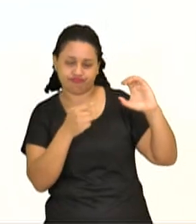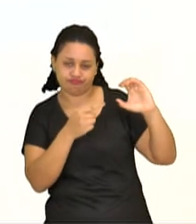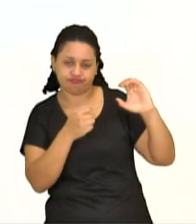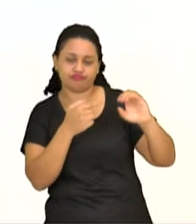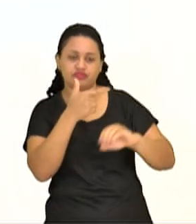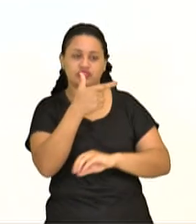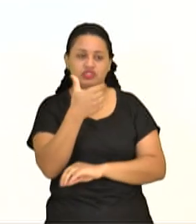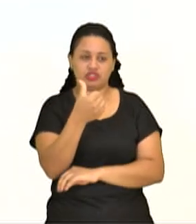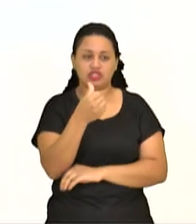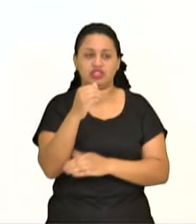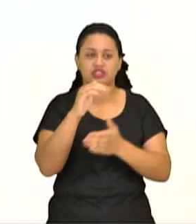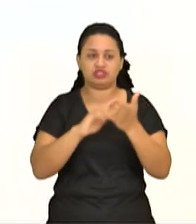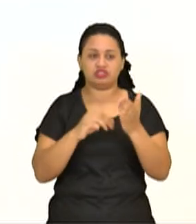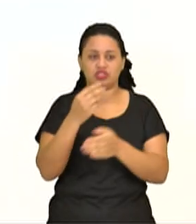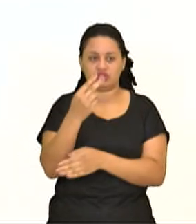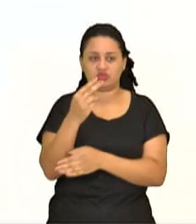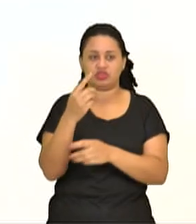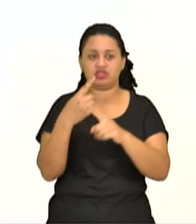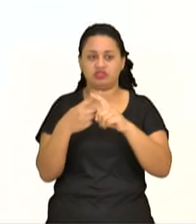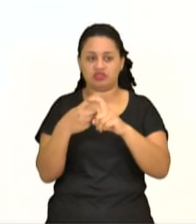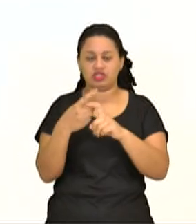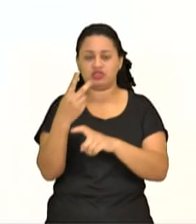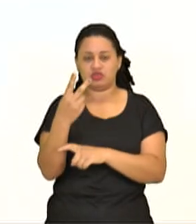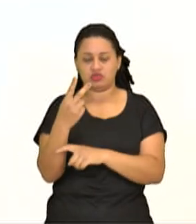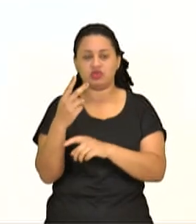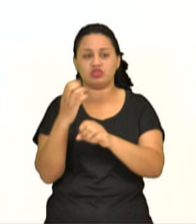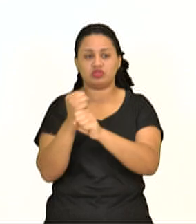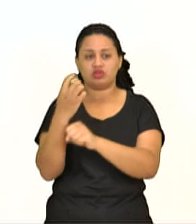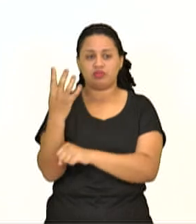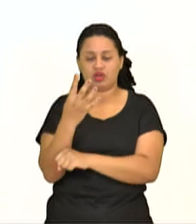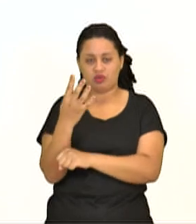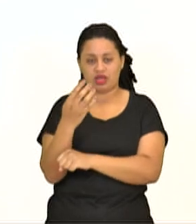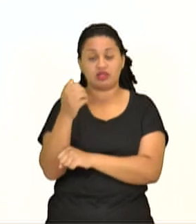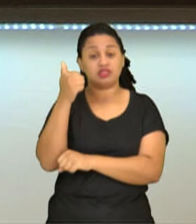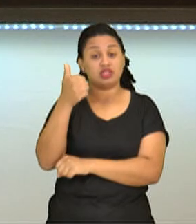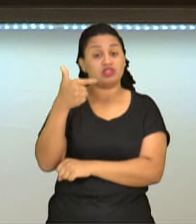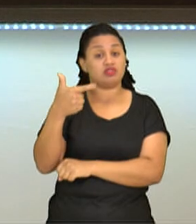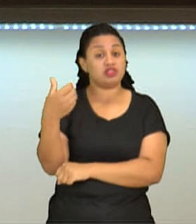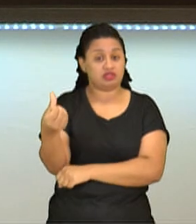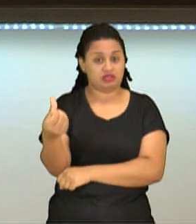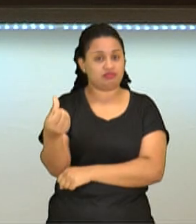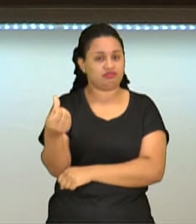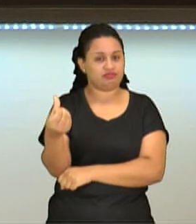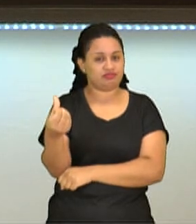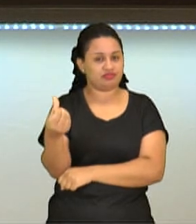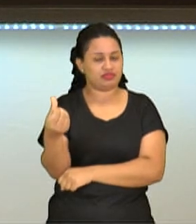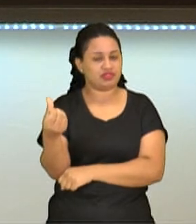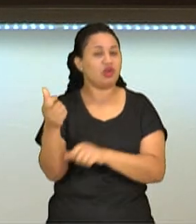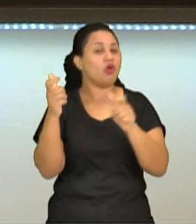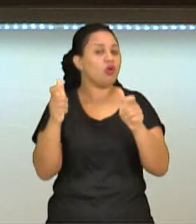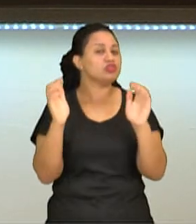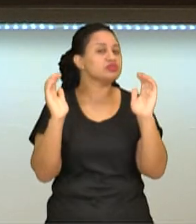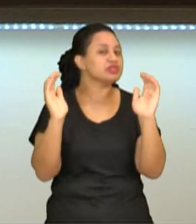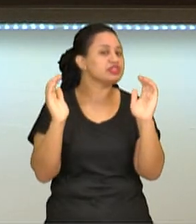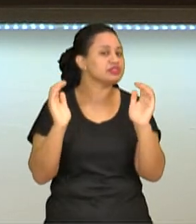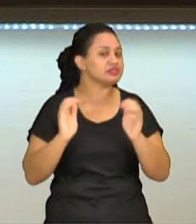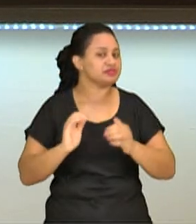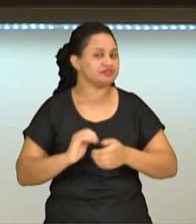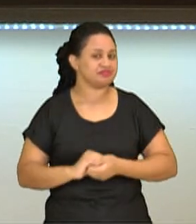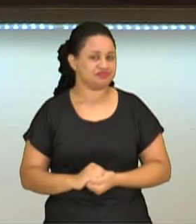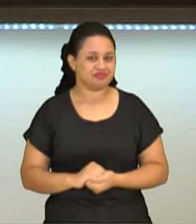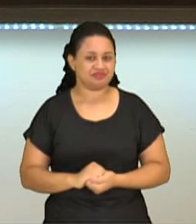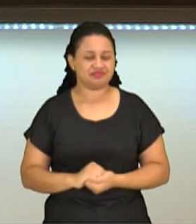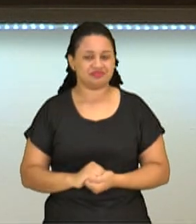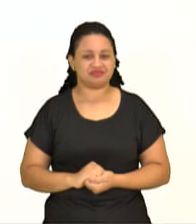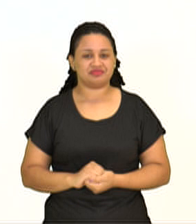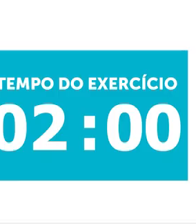C. 23 menos 2 vezes 2 mais 4 tem que dar 126. Onde eu vou colocar o parênteses? Tempo para